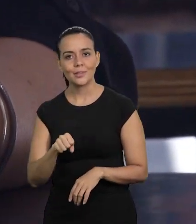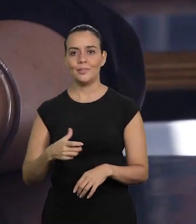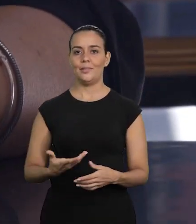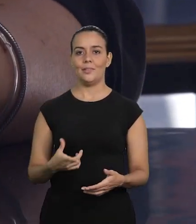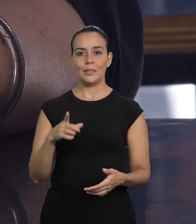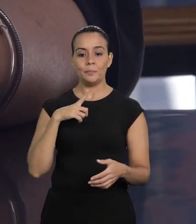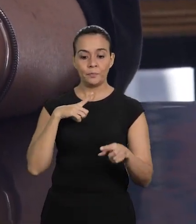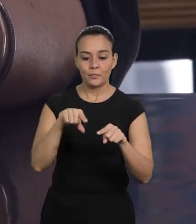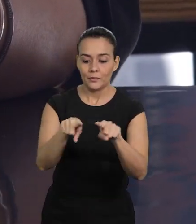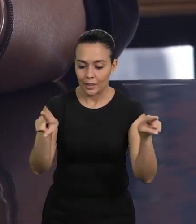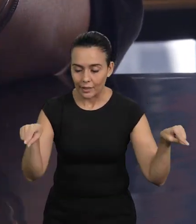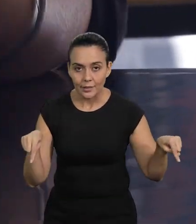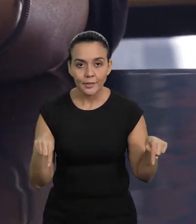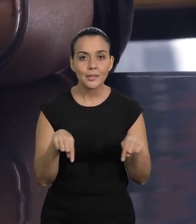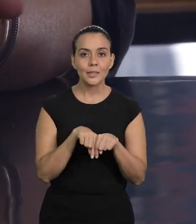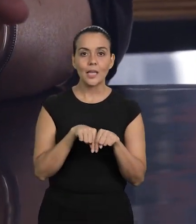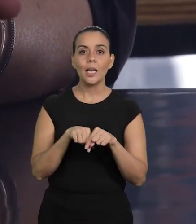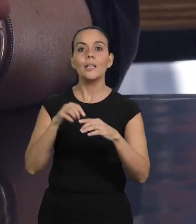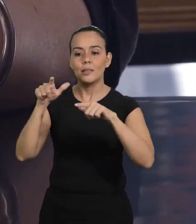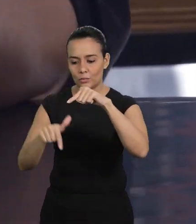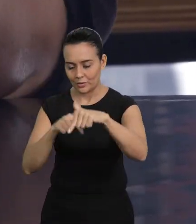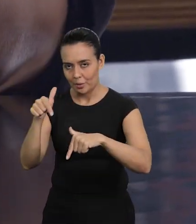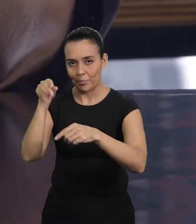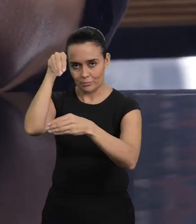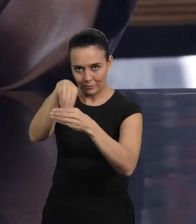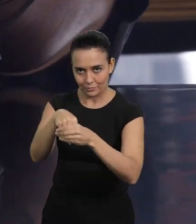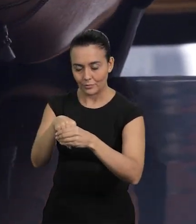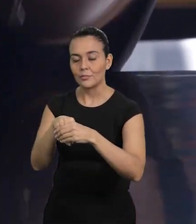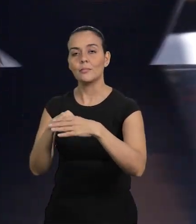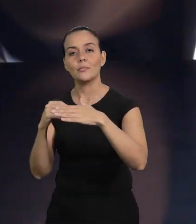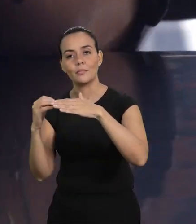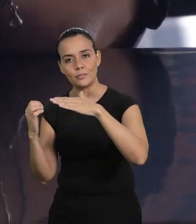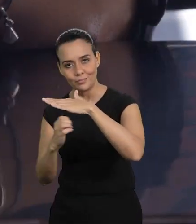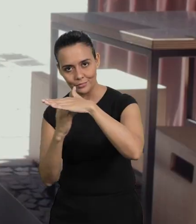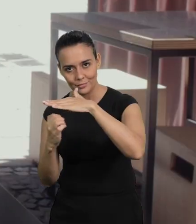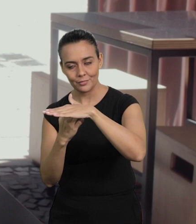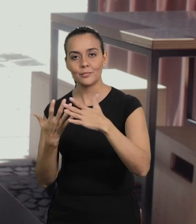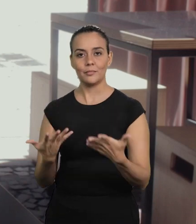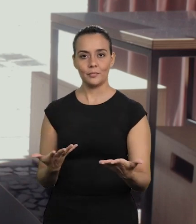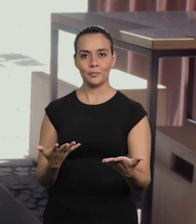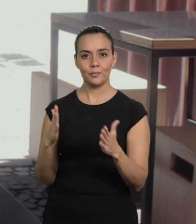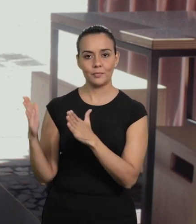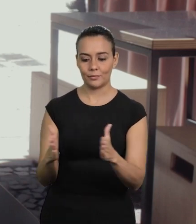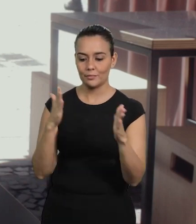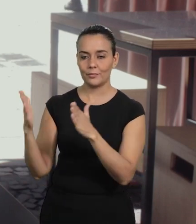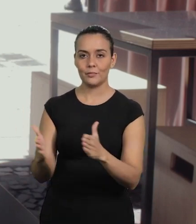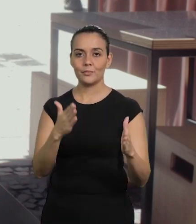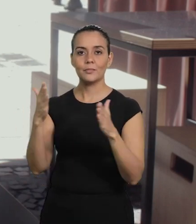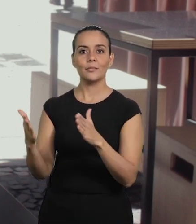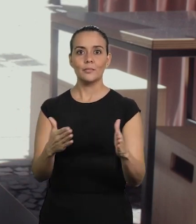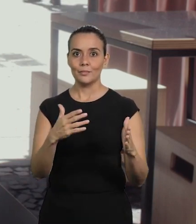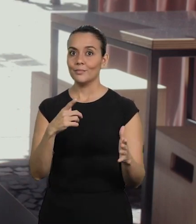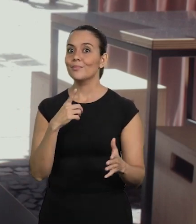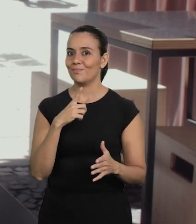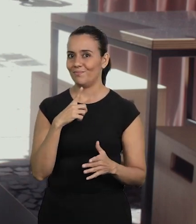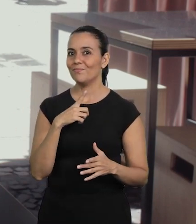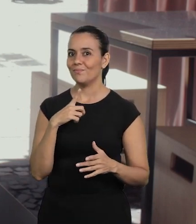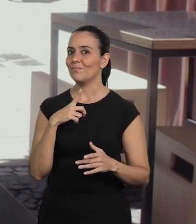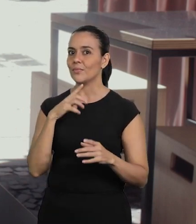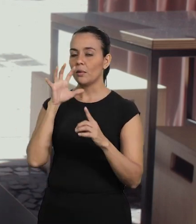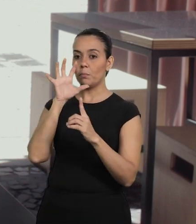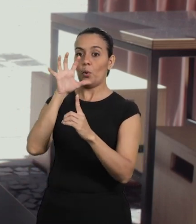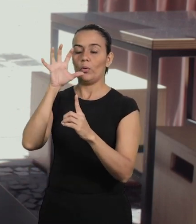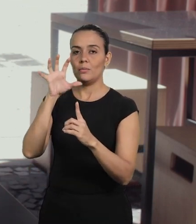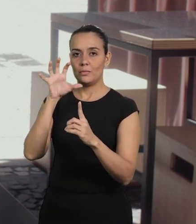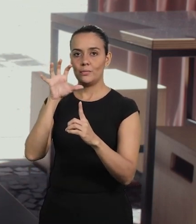físico, geográfico, então não tem jeito da gente não pensar que isso não tem impacto, sempre tem impacto, né? Basta você estar presente,